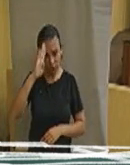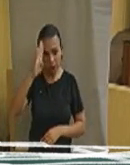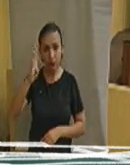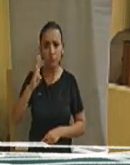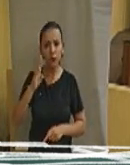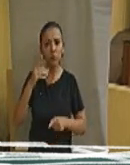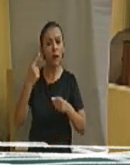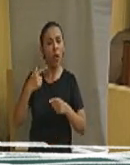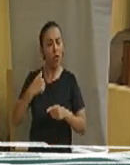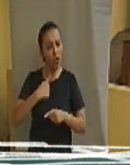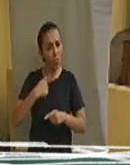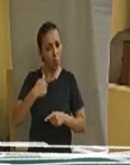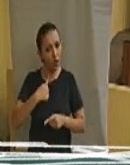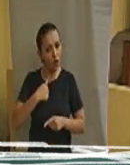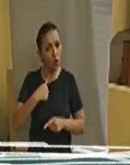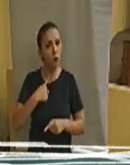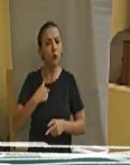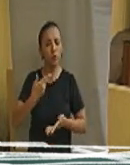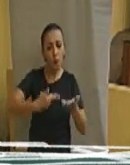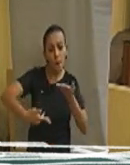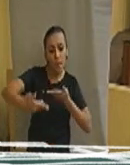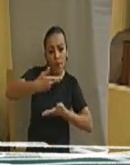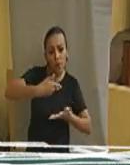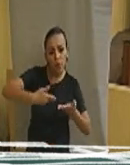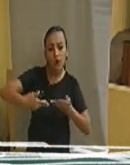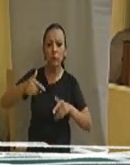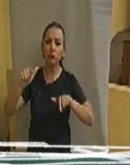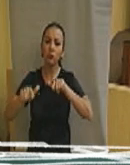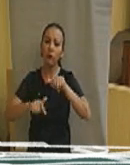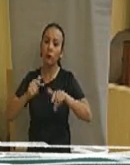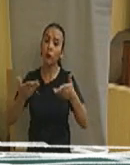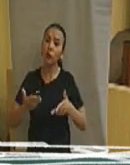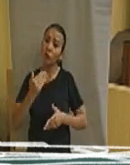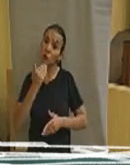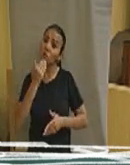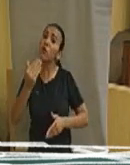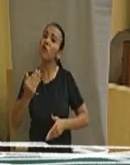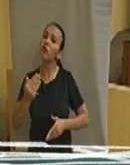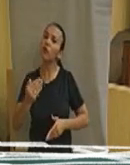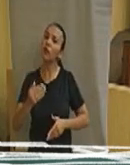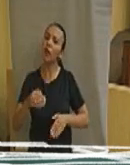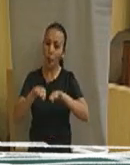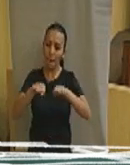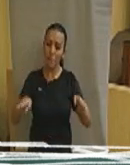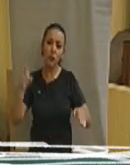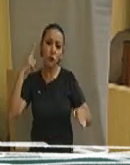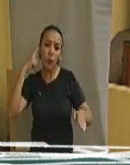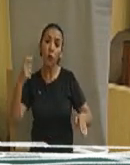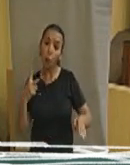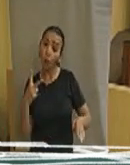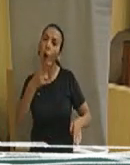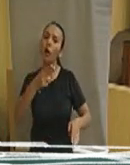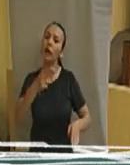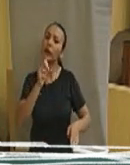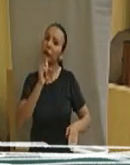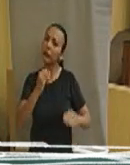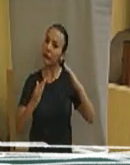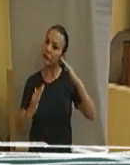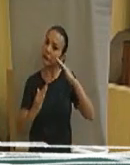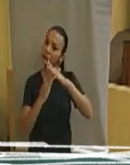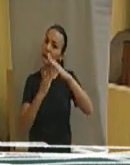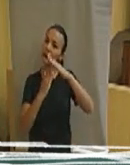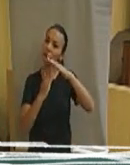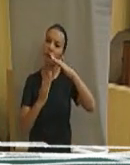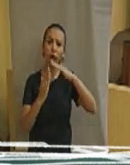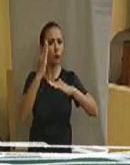por mim, que farei a mediação dos trabalhos e pedirei à mesa de som que corte o áudio, no limite de tempo